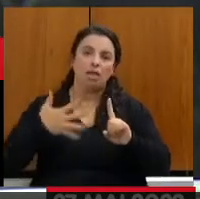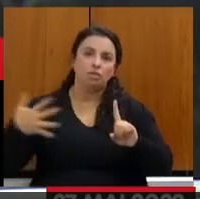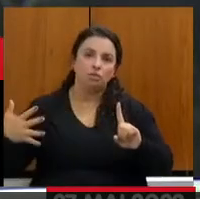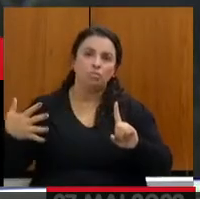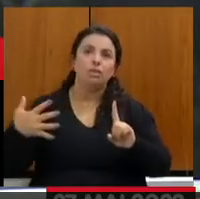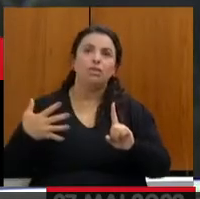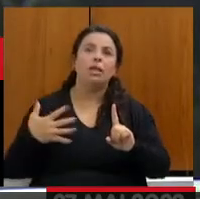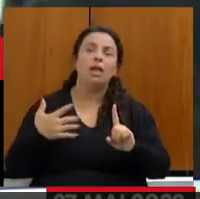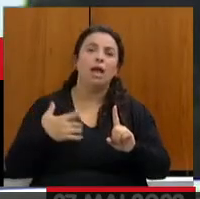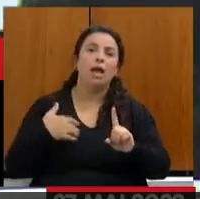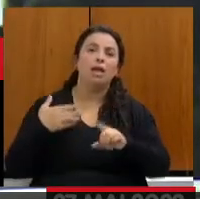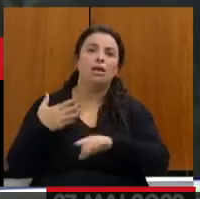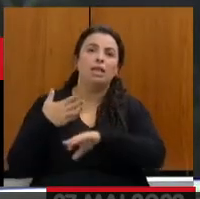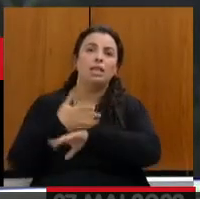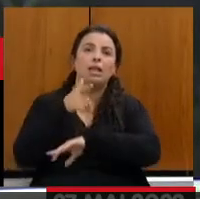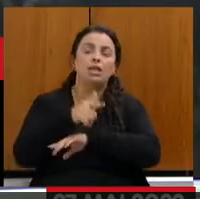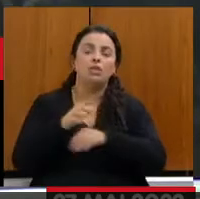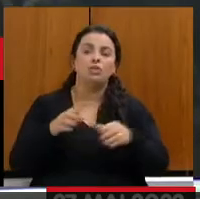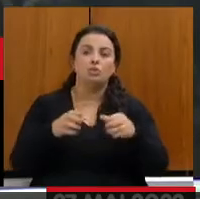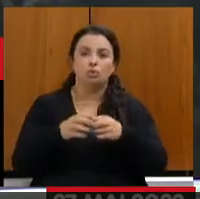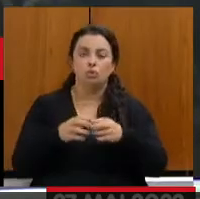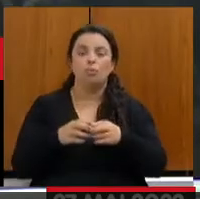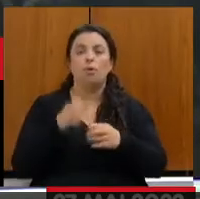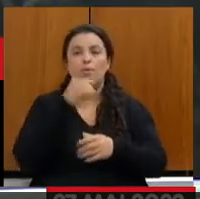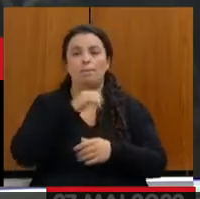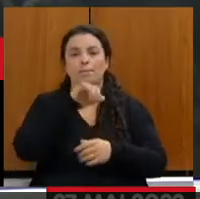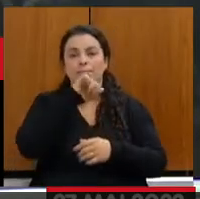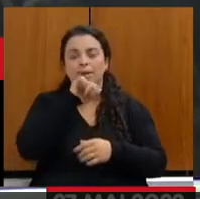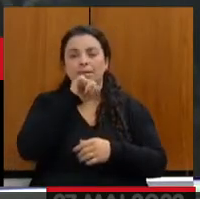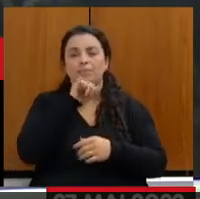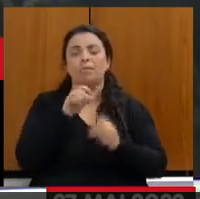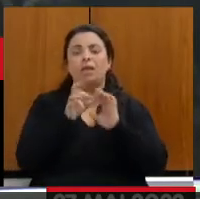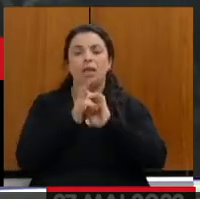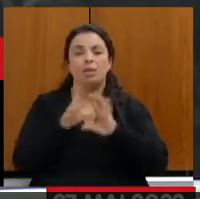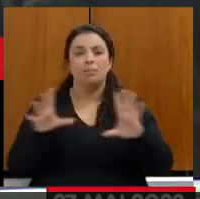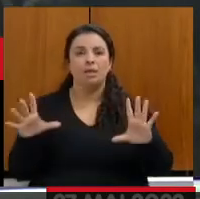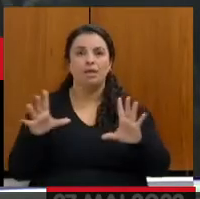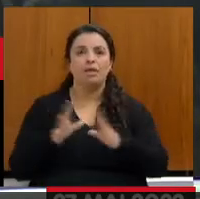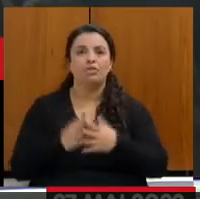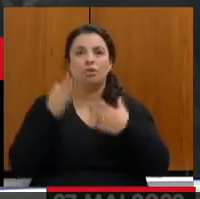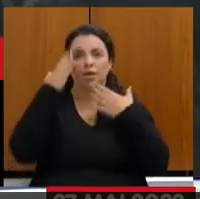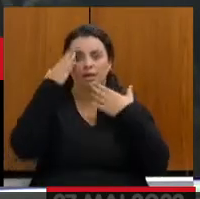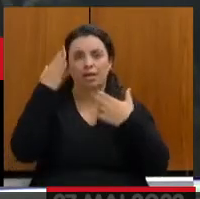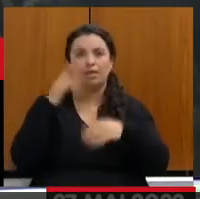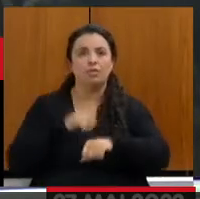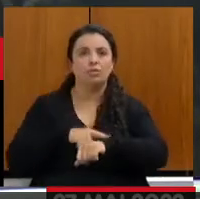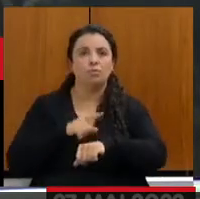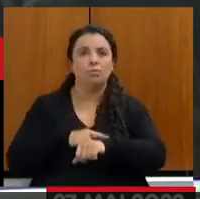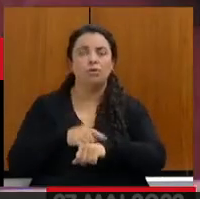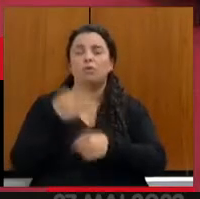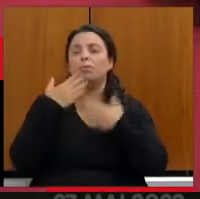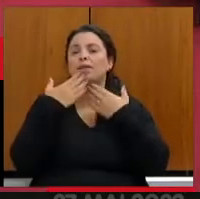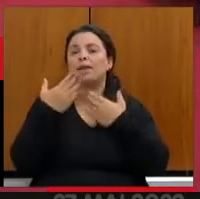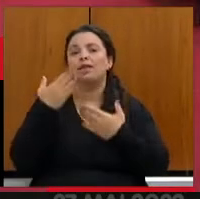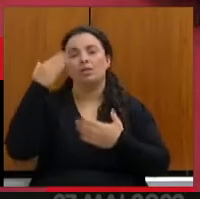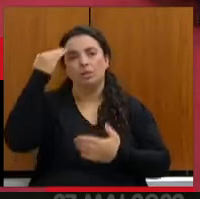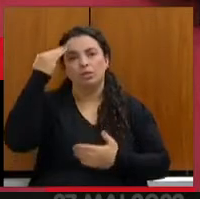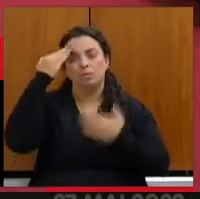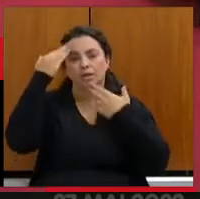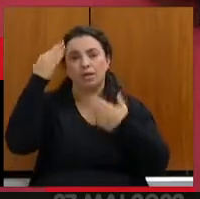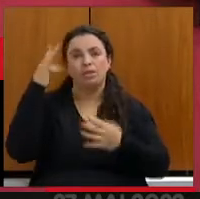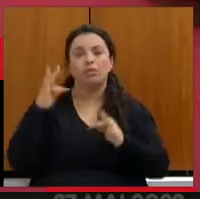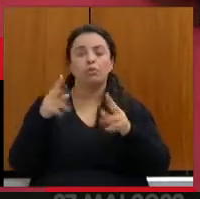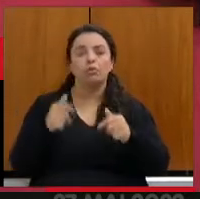a entrar neste coletivo mães pela Liberdade eu agradeço pela oportunidade Muito obrigado a todos